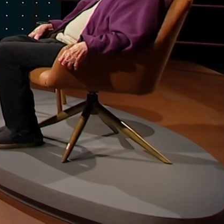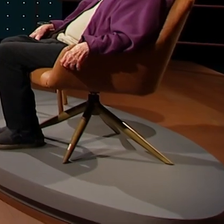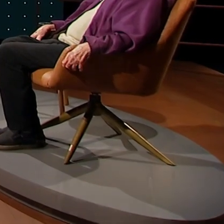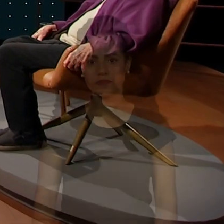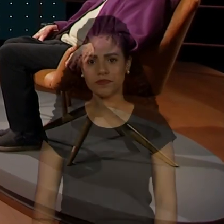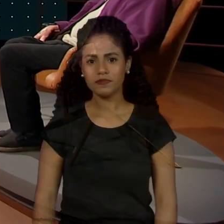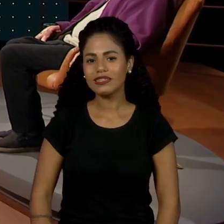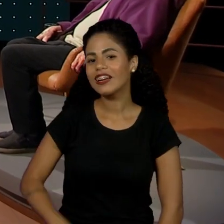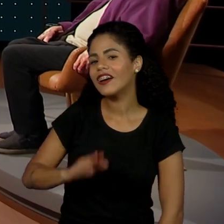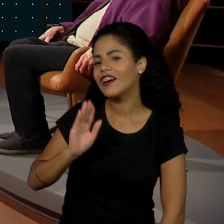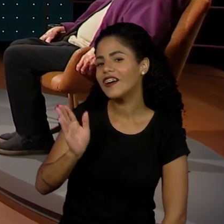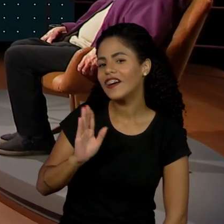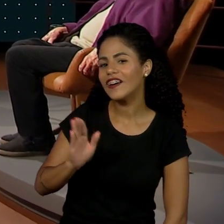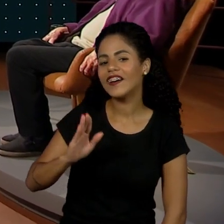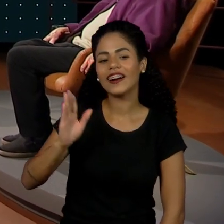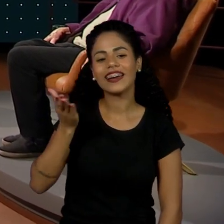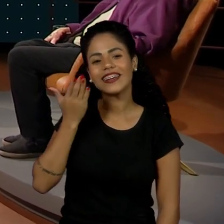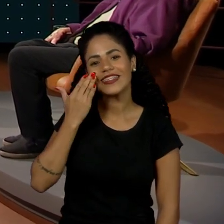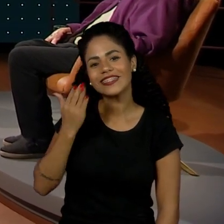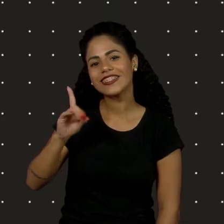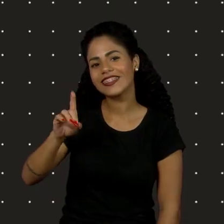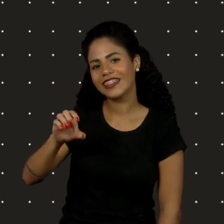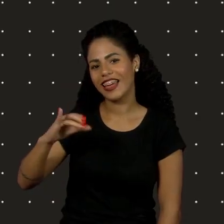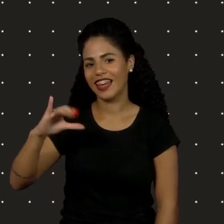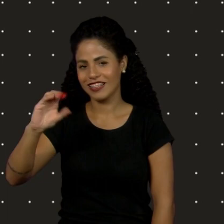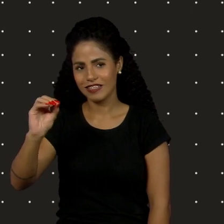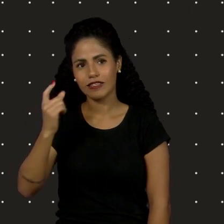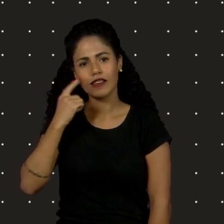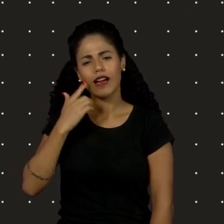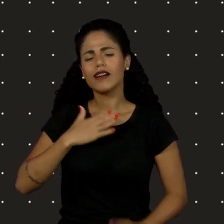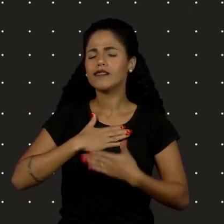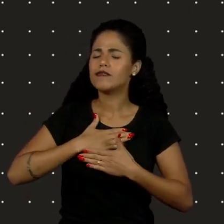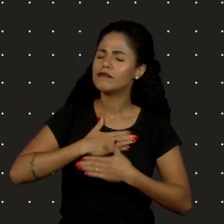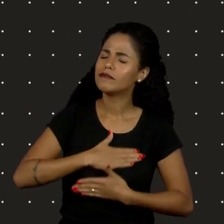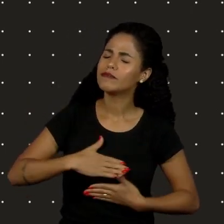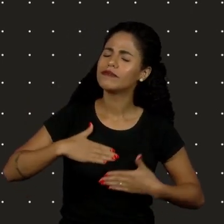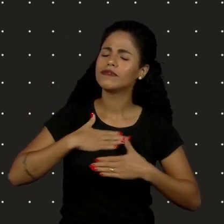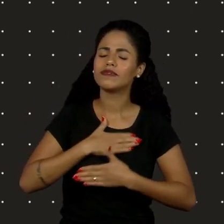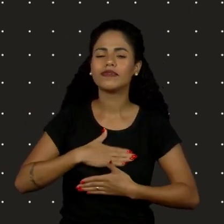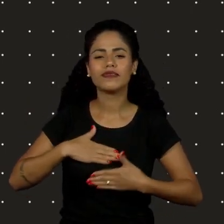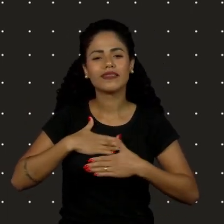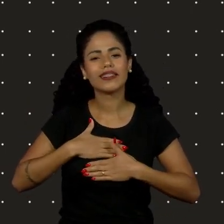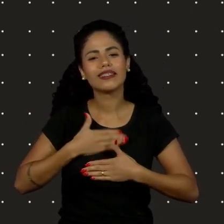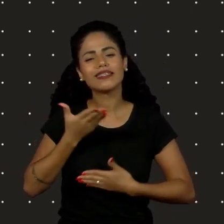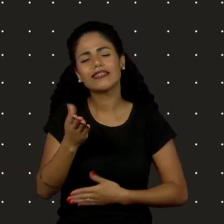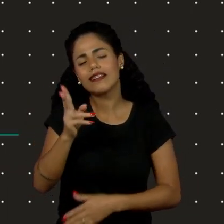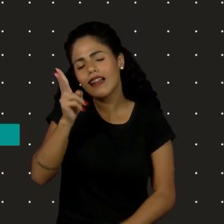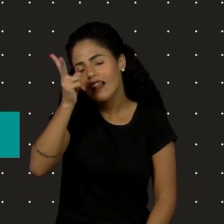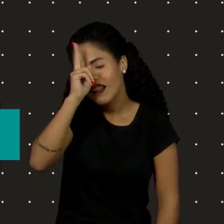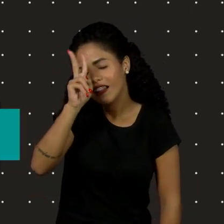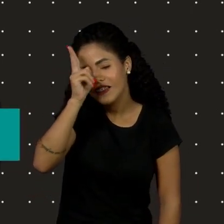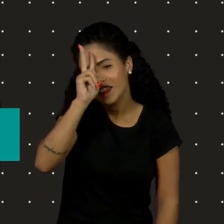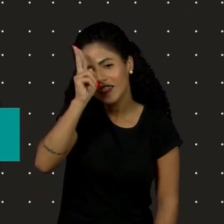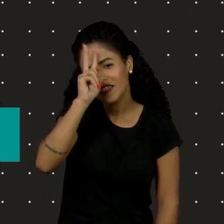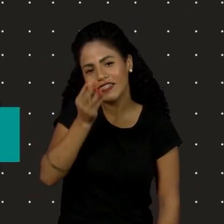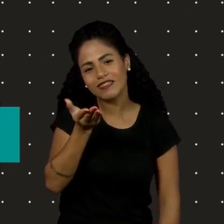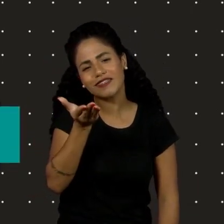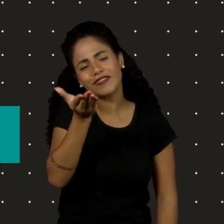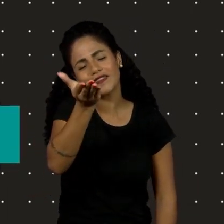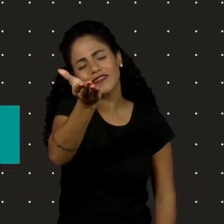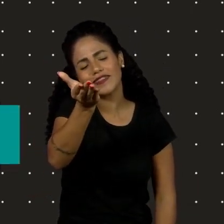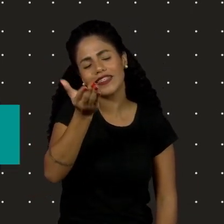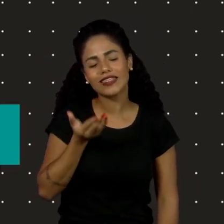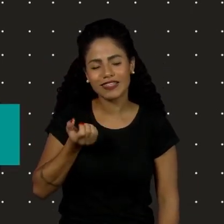Oi, Décio. Que prazer eu tenho de poder me lembrar de você. Porque